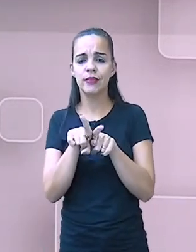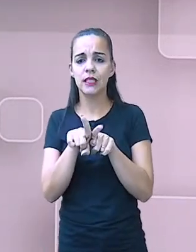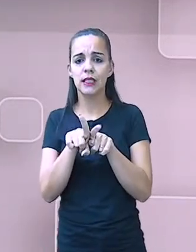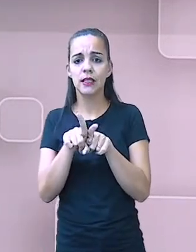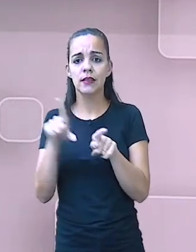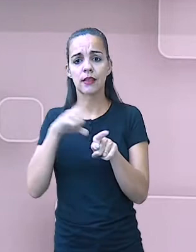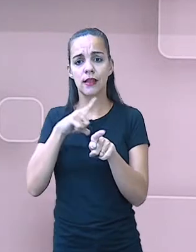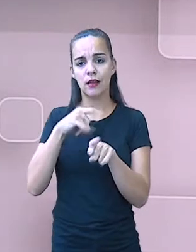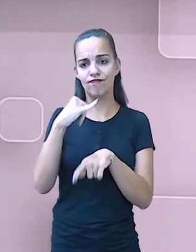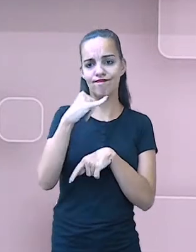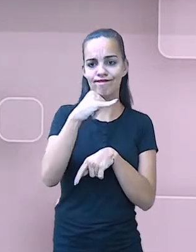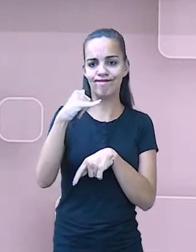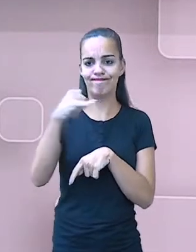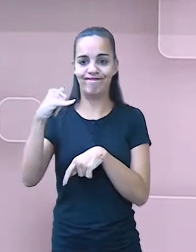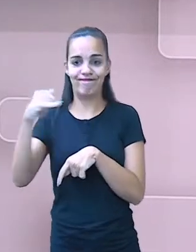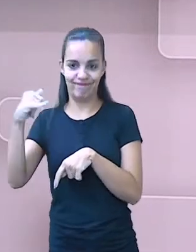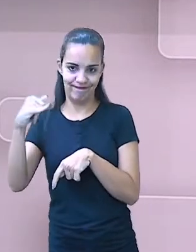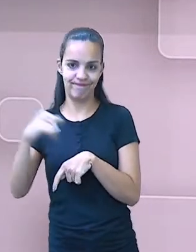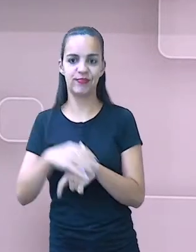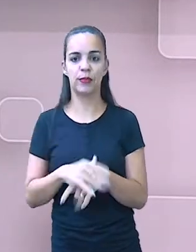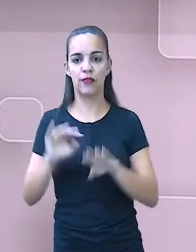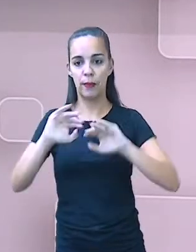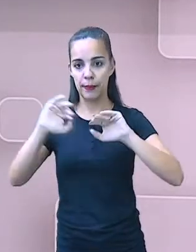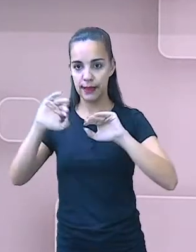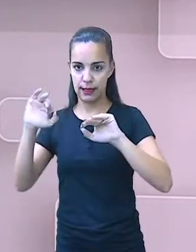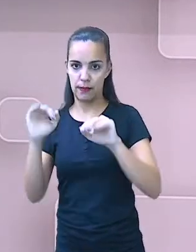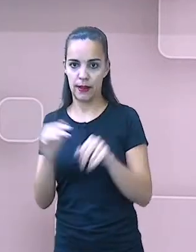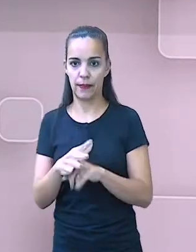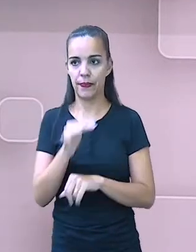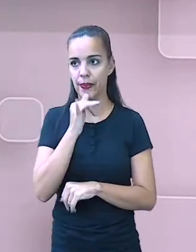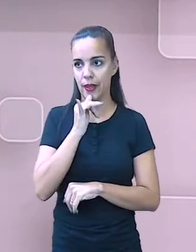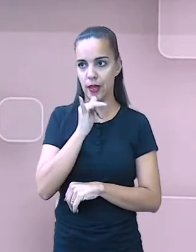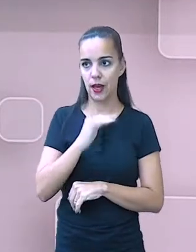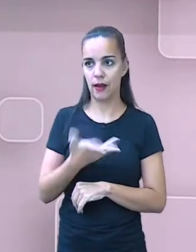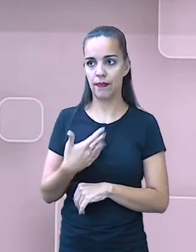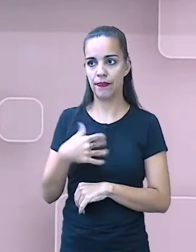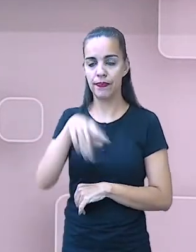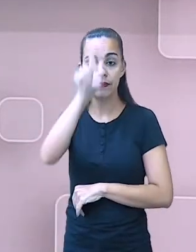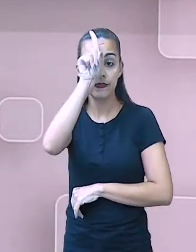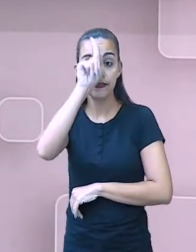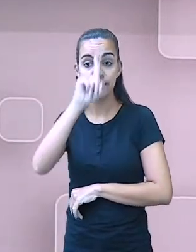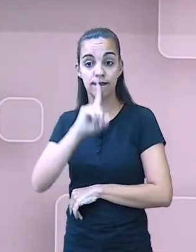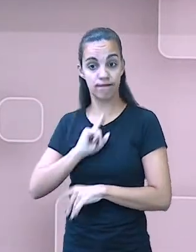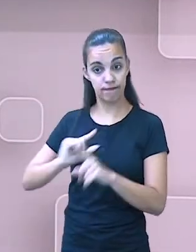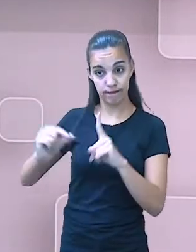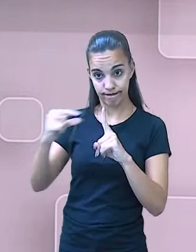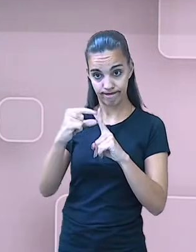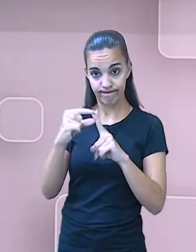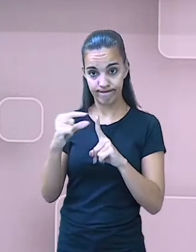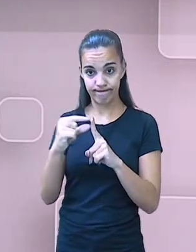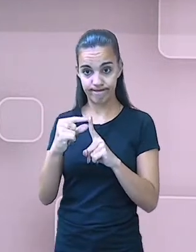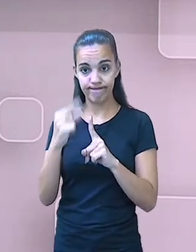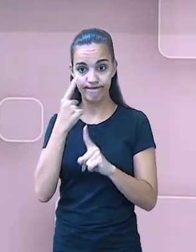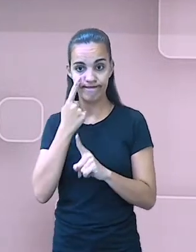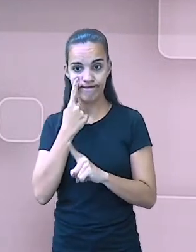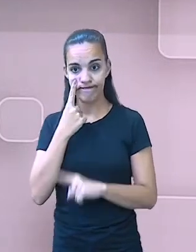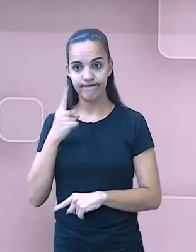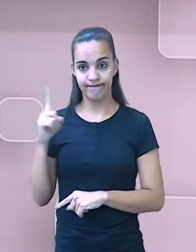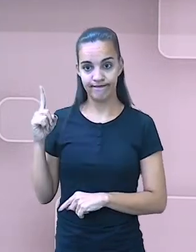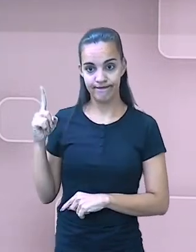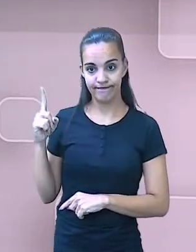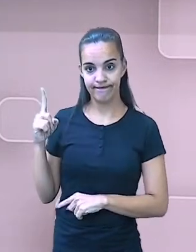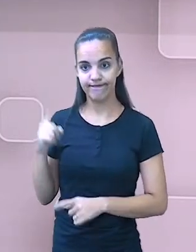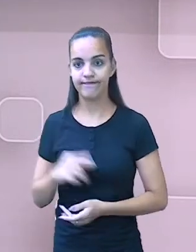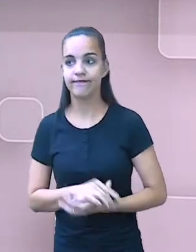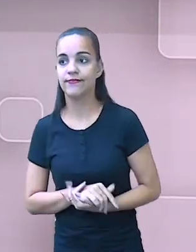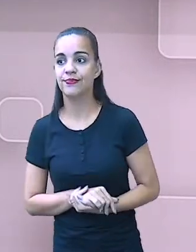por hífen. Lembra que nós falamos lá, na aula passada, na palavra amarelo, já trouxe a palavra aí separada